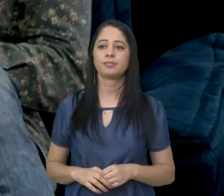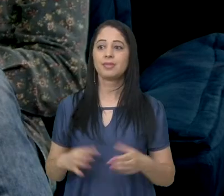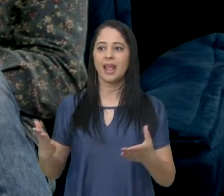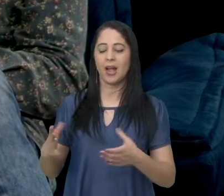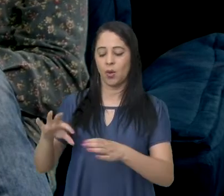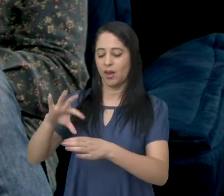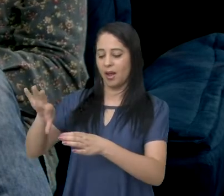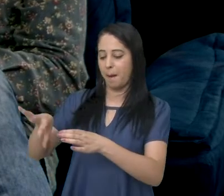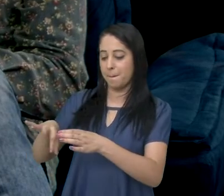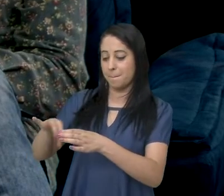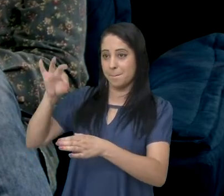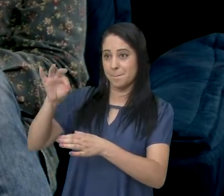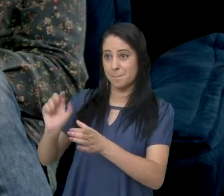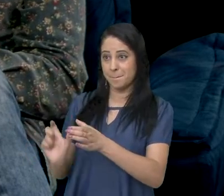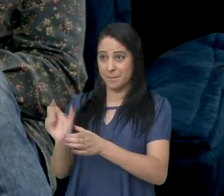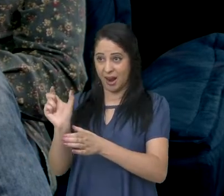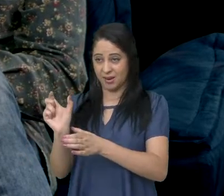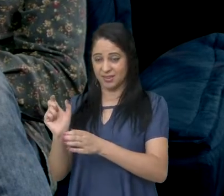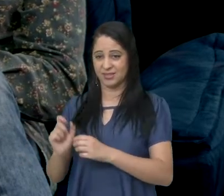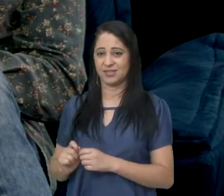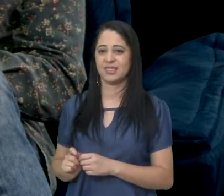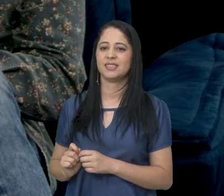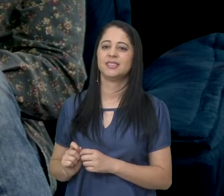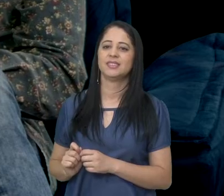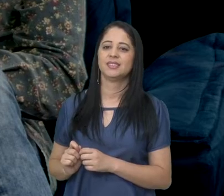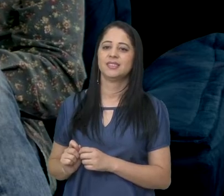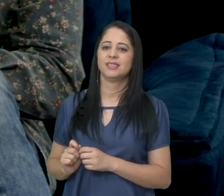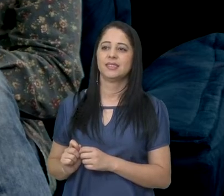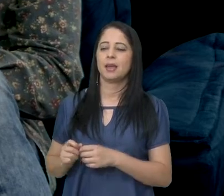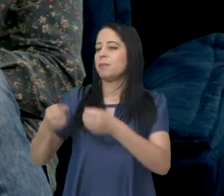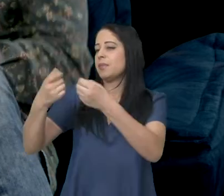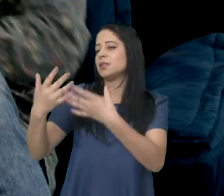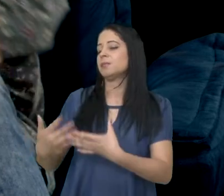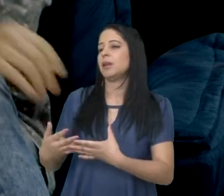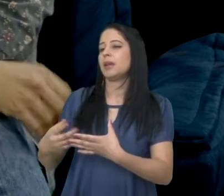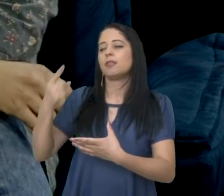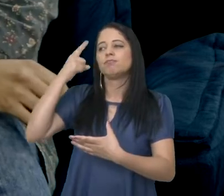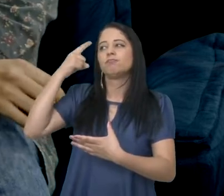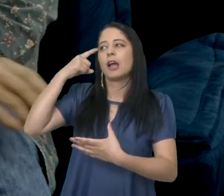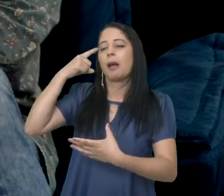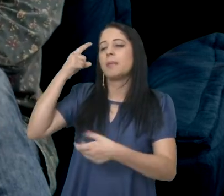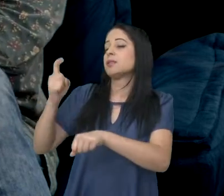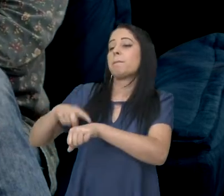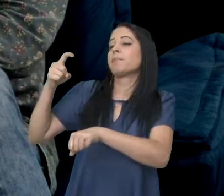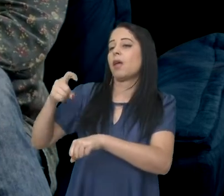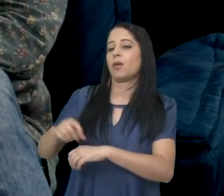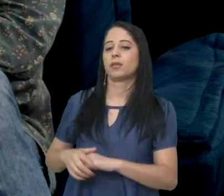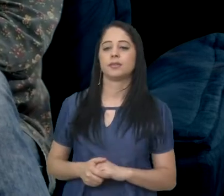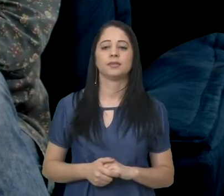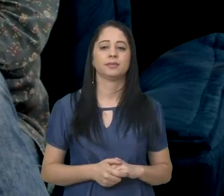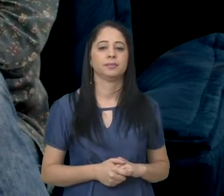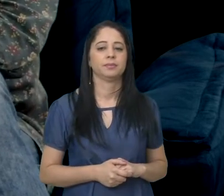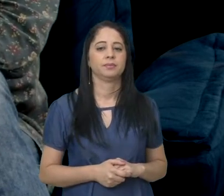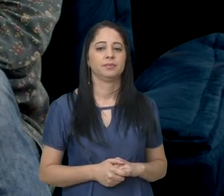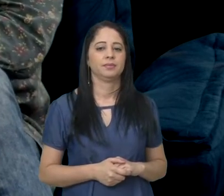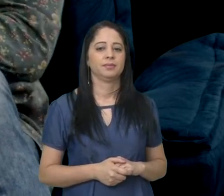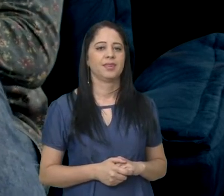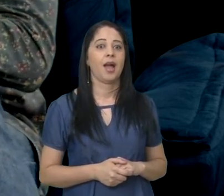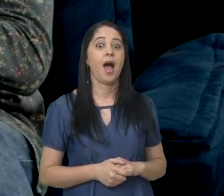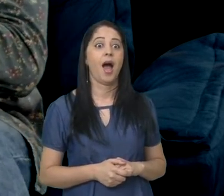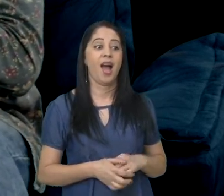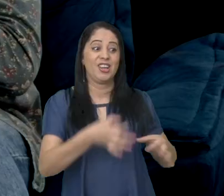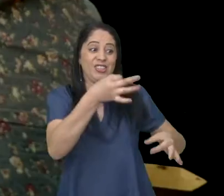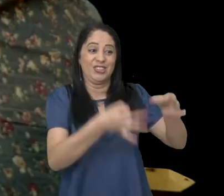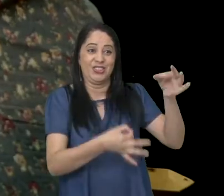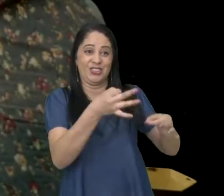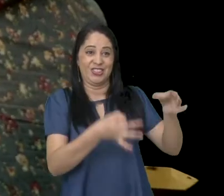aqui agora um papel aí de dentro e me falasse o que vem na sua cabeça. Vamos lá, mostra pra